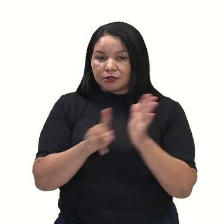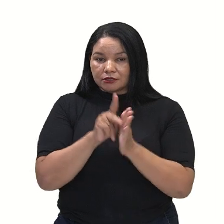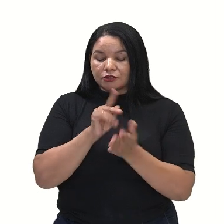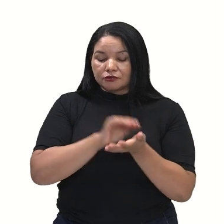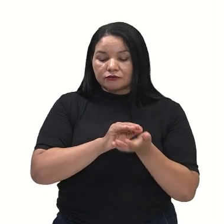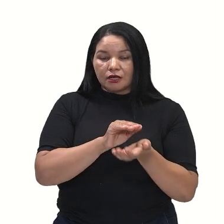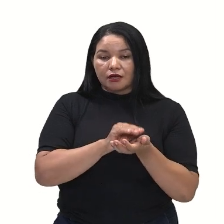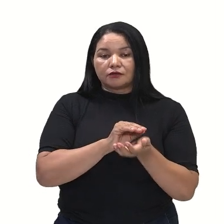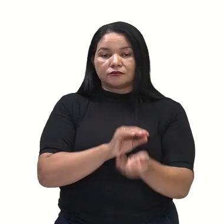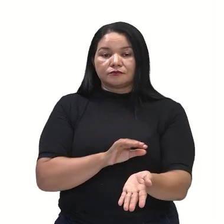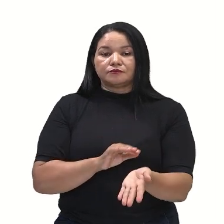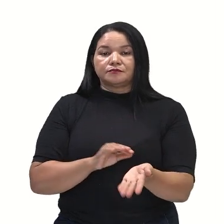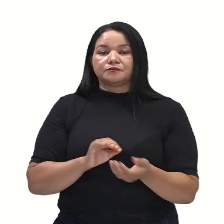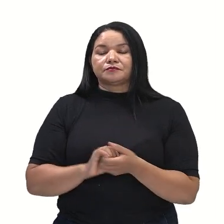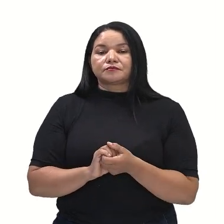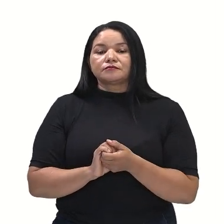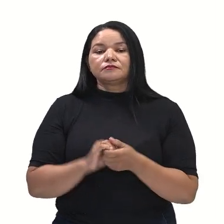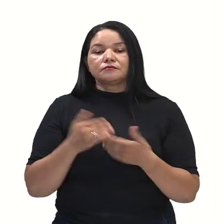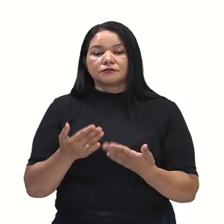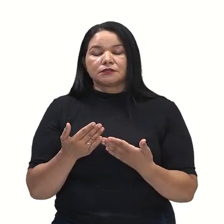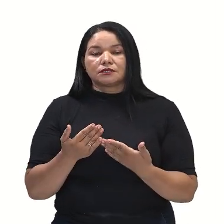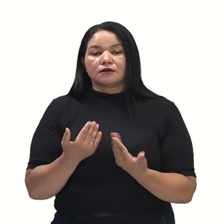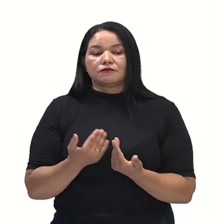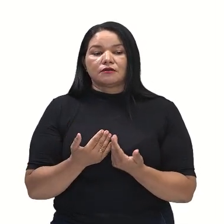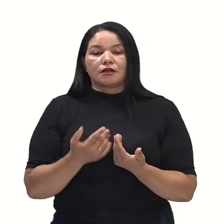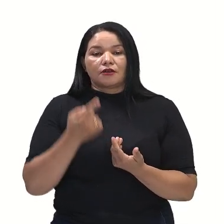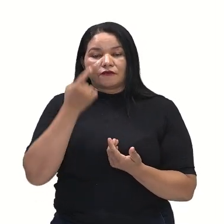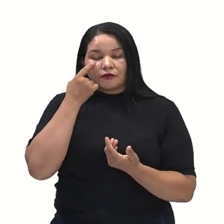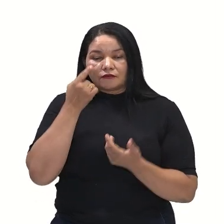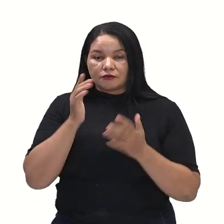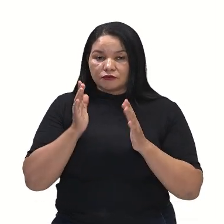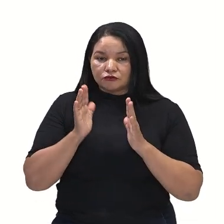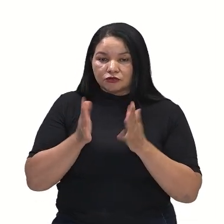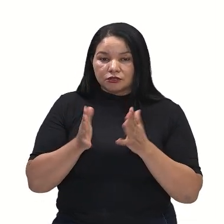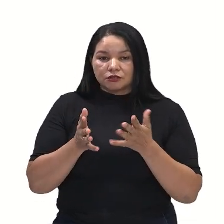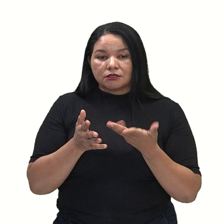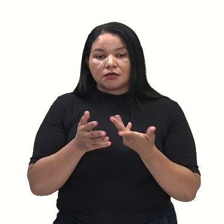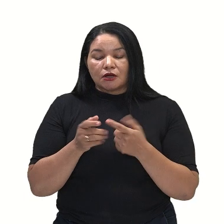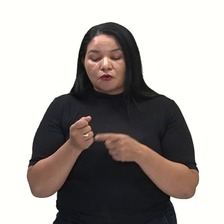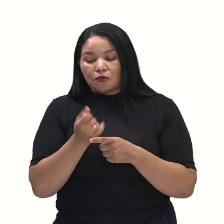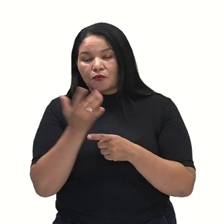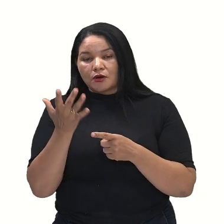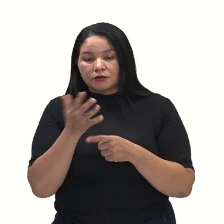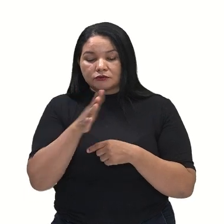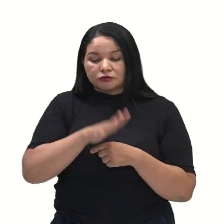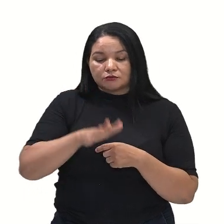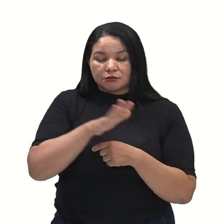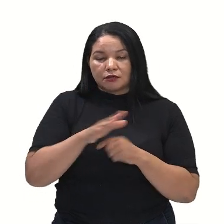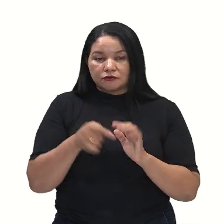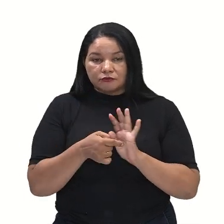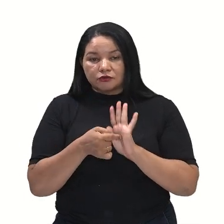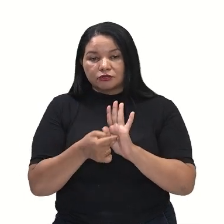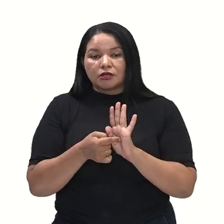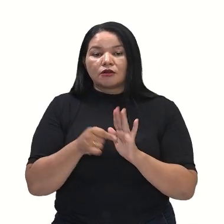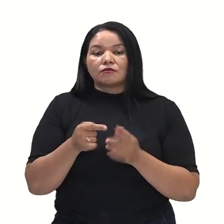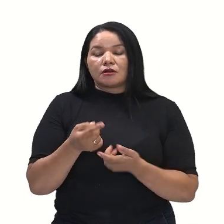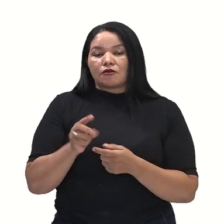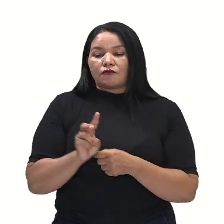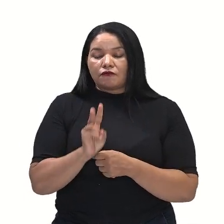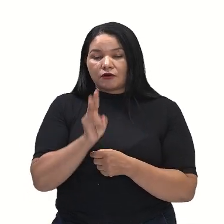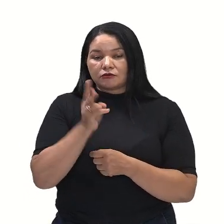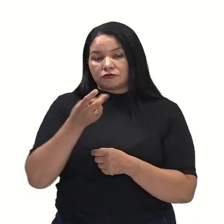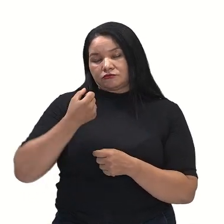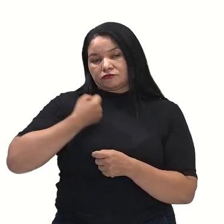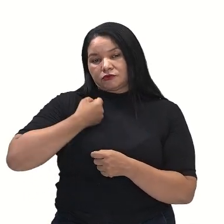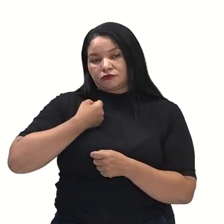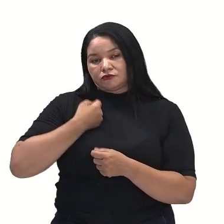com aquela fórmula que a gente viu agora há pouco, essa quantidade do espaço amostral é justamente o valor numérico que vai